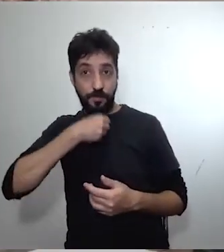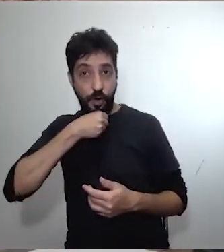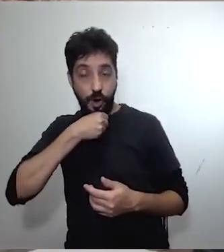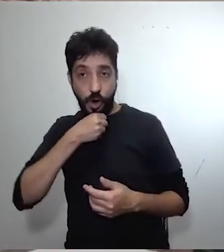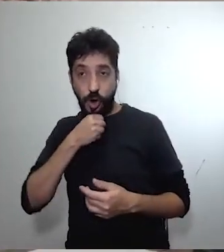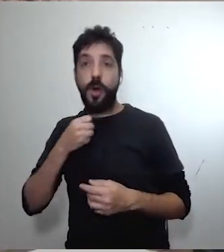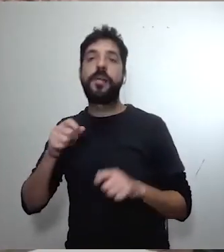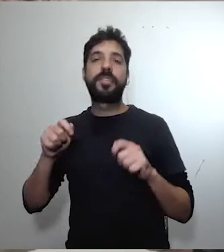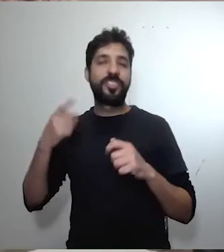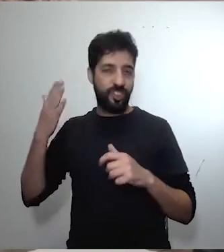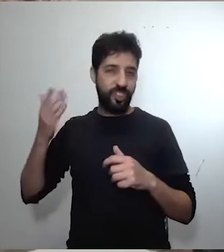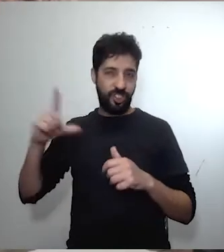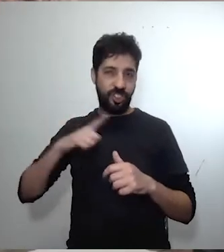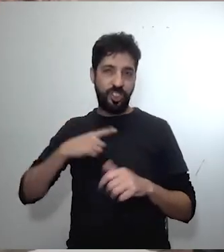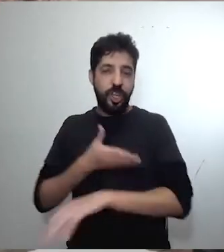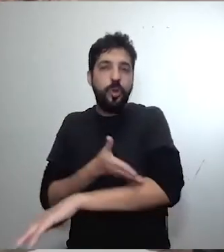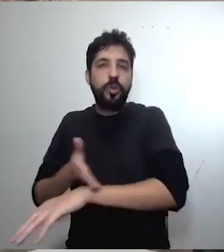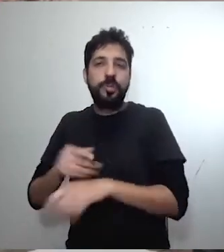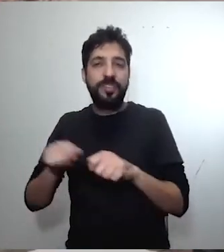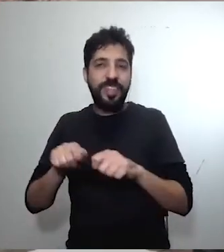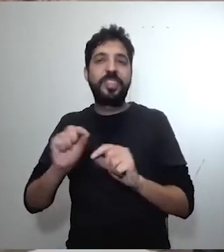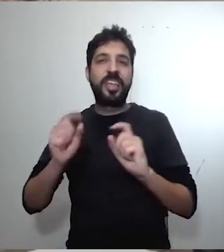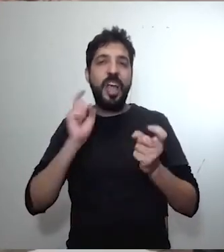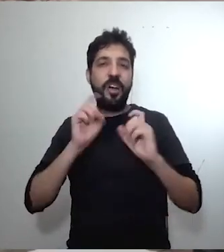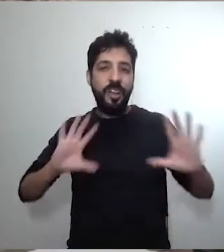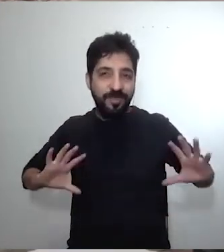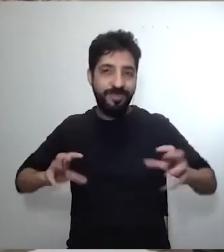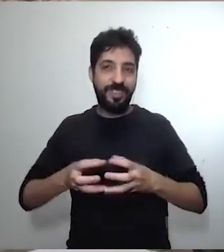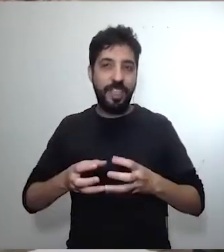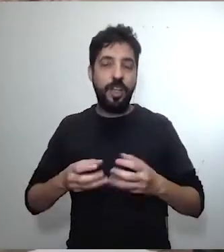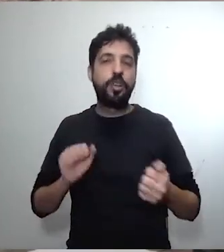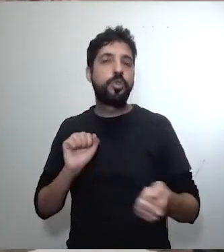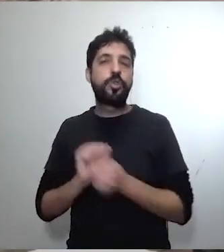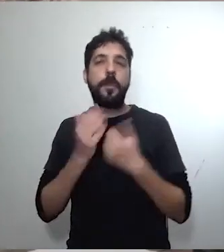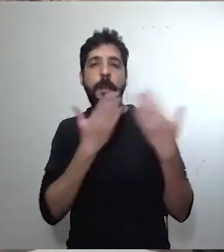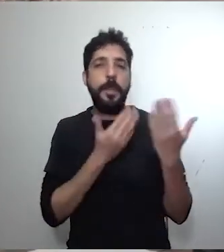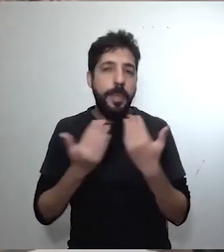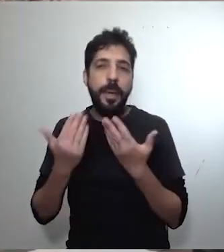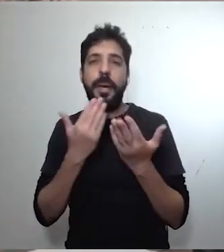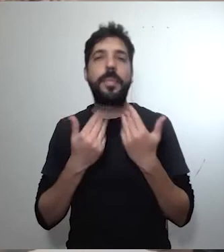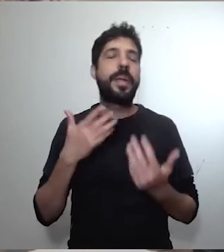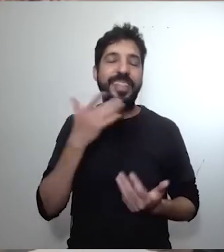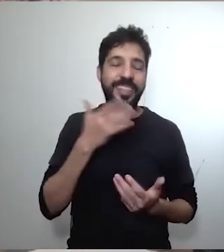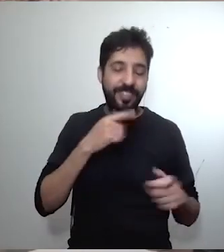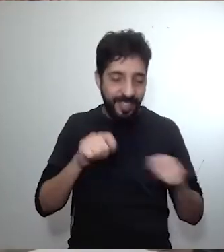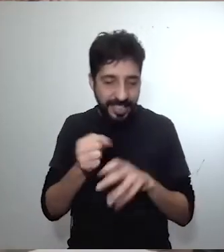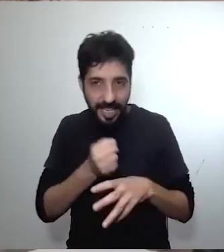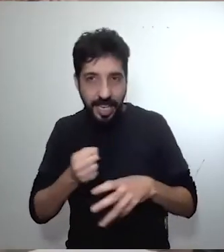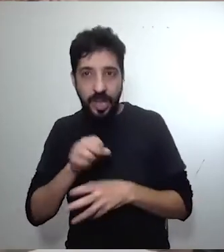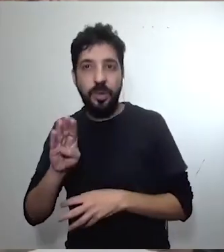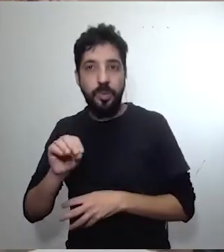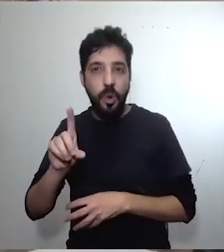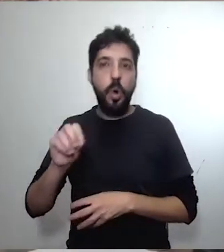a gente de no domingo à tarde reunir as filhas, as netas, e a gente ficava ali naquele bate-papo gostoso, fazendo